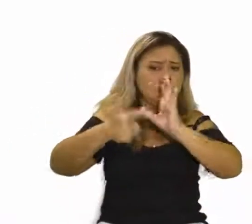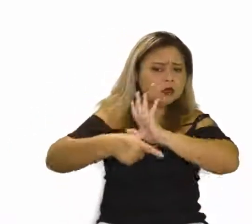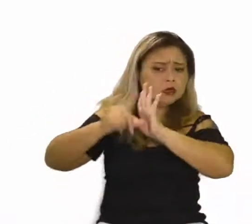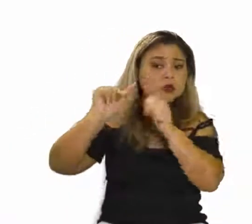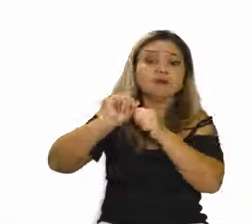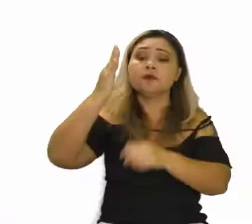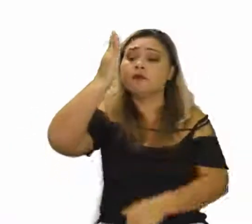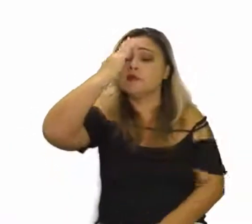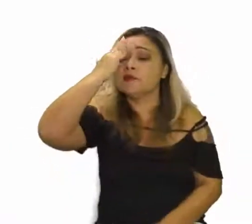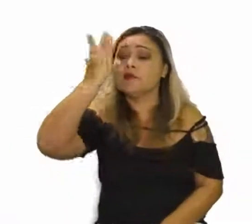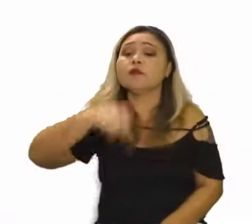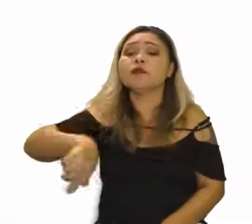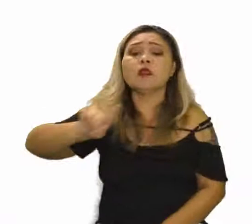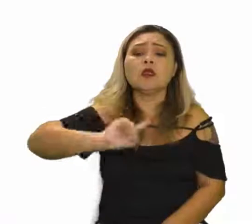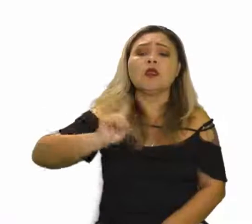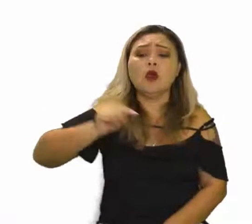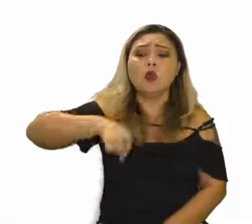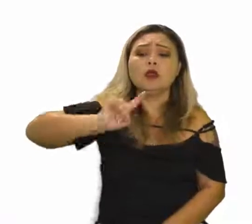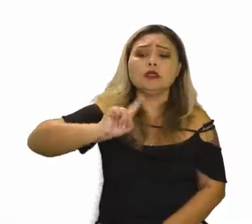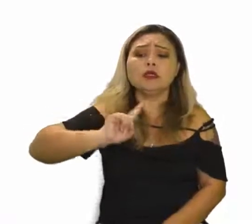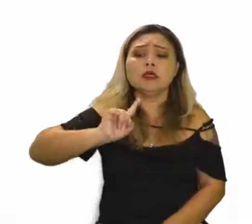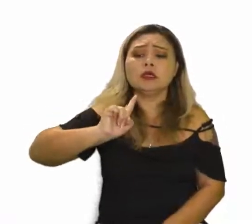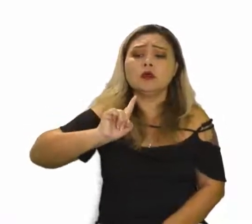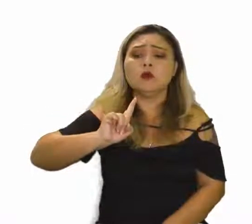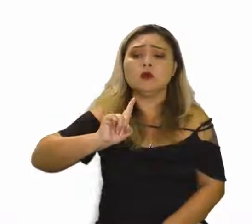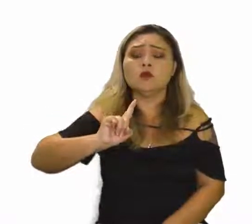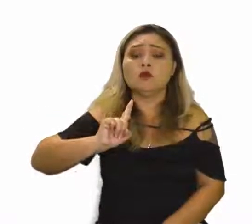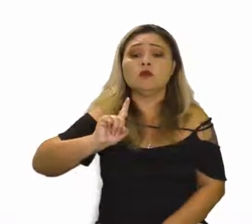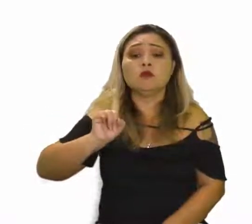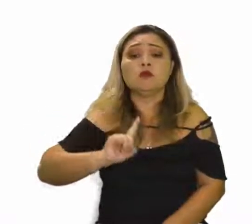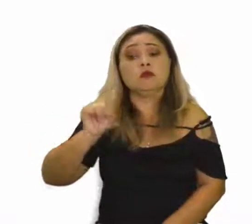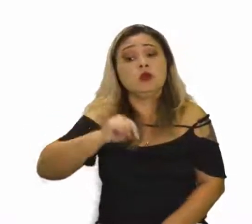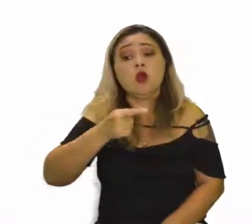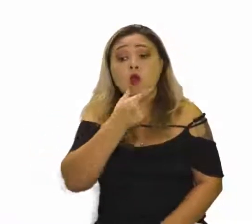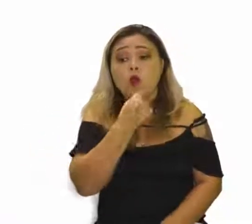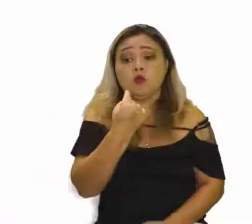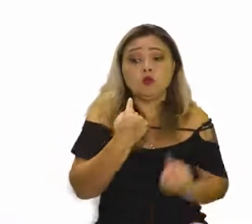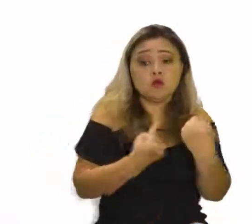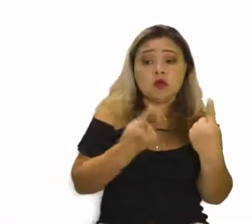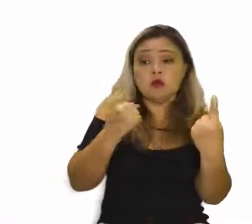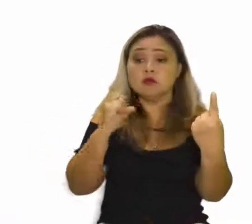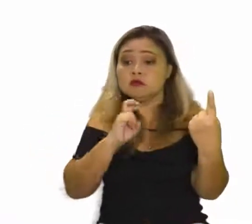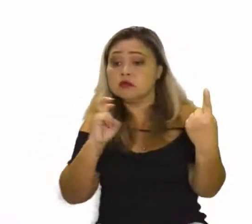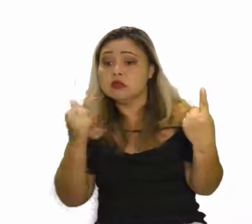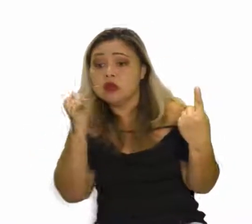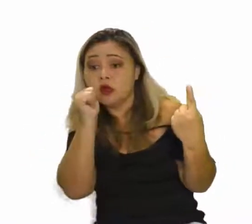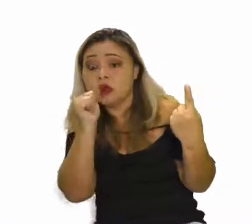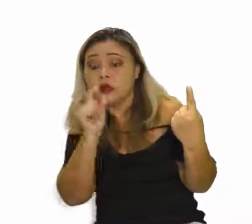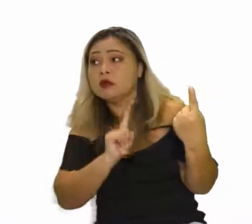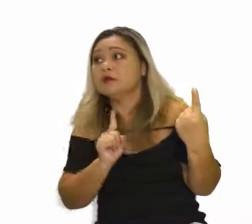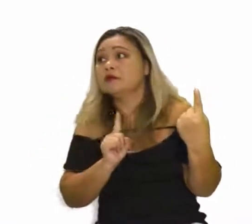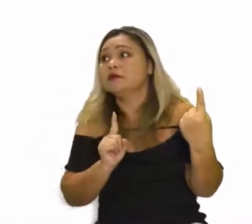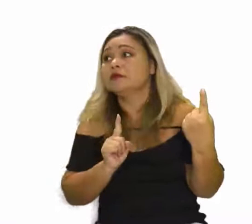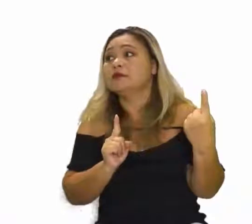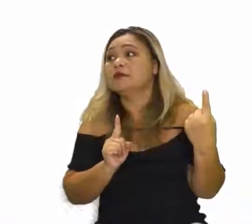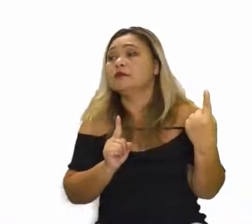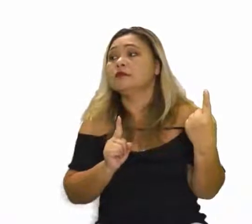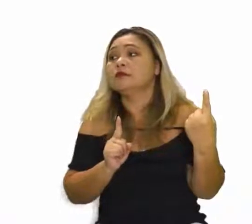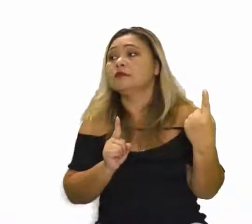sei. Ixi, não é assim aqui não, professor. Não é 1 macho para cada 5 fêmeas, não.